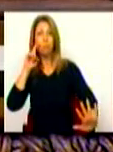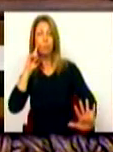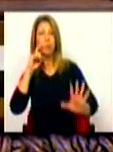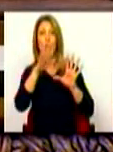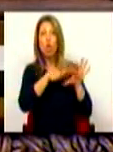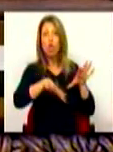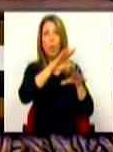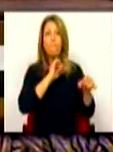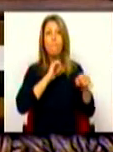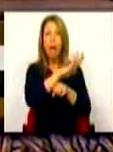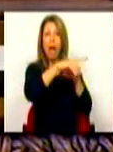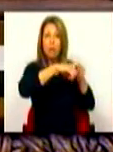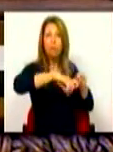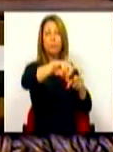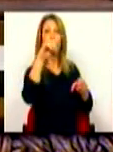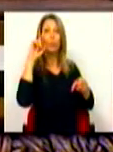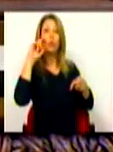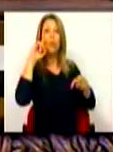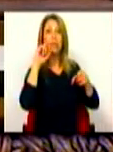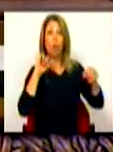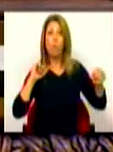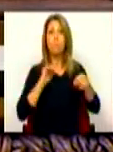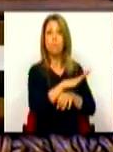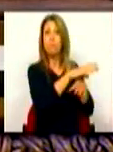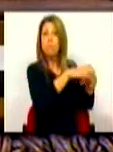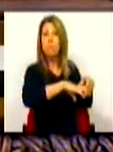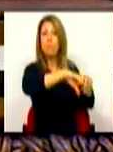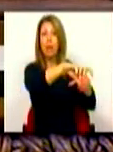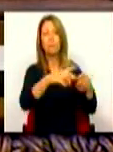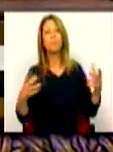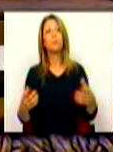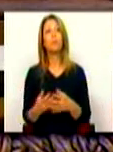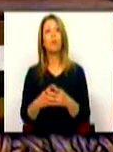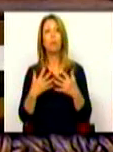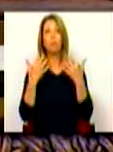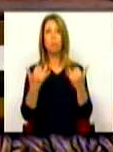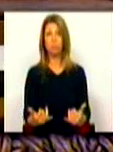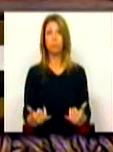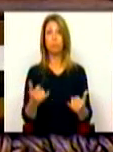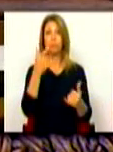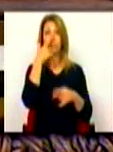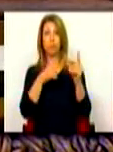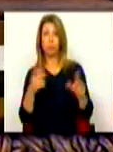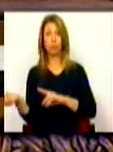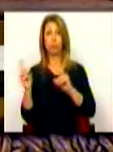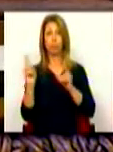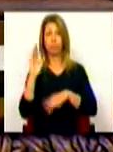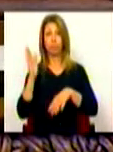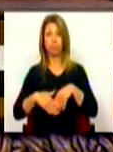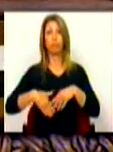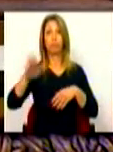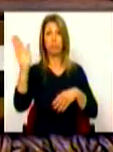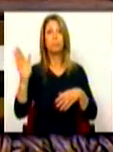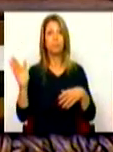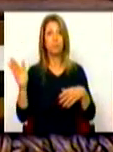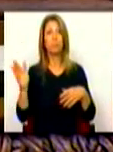na proteção da frente de mar. A próxima vaga de imigrações, não tenhamos dúvidas, em grande